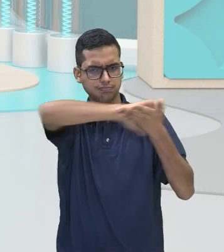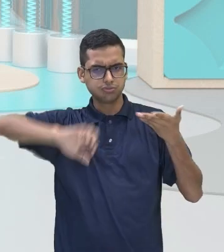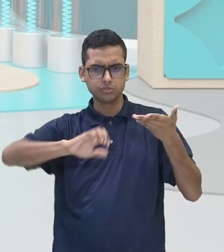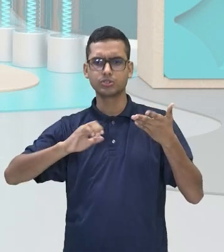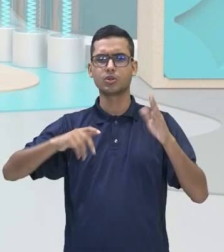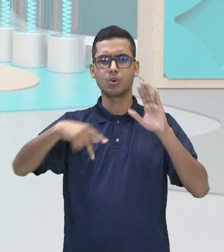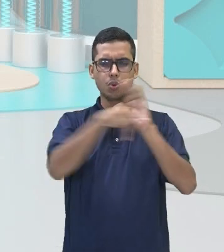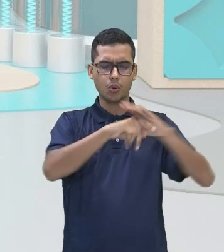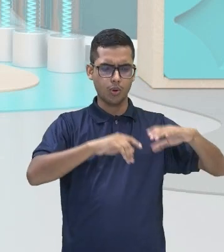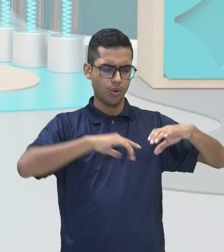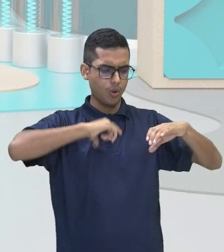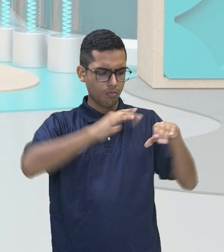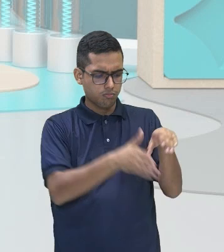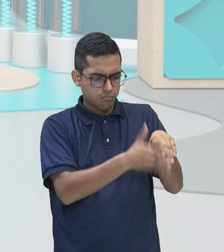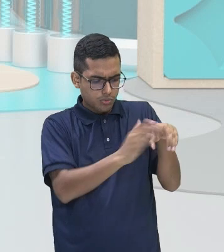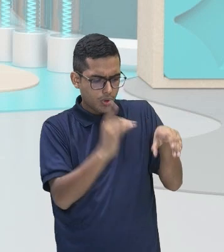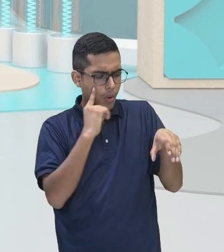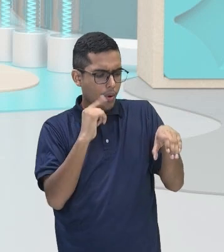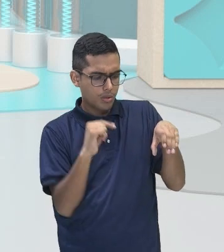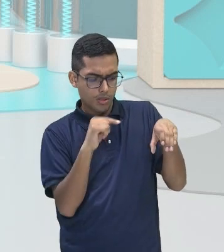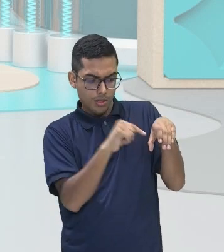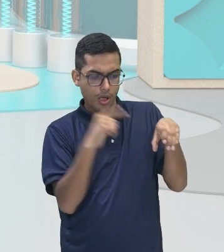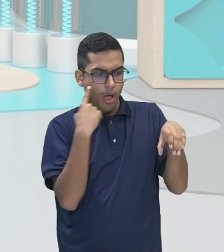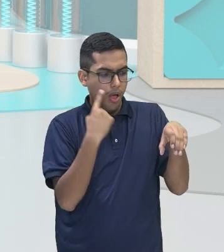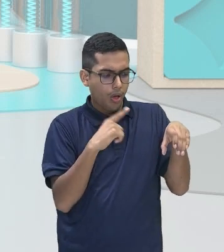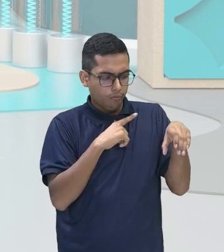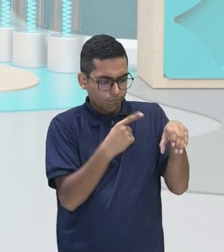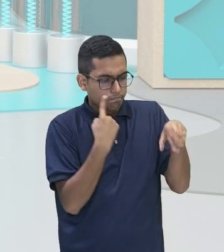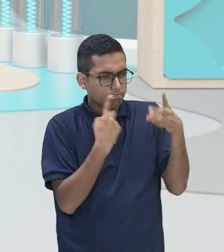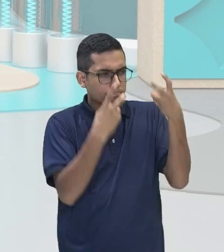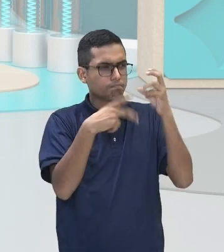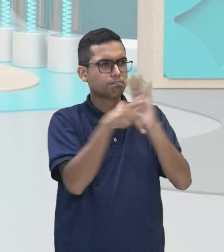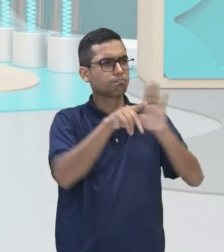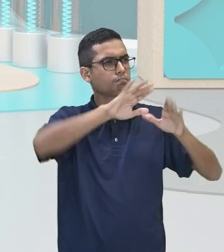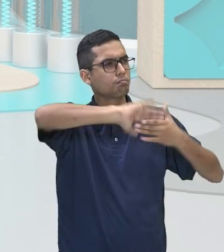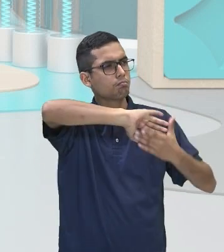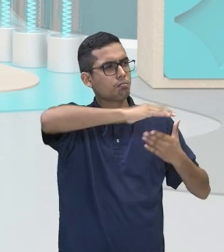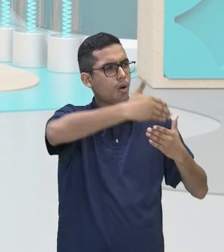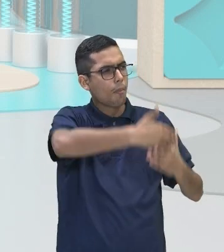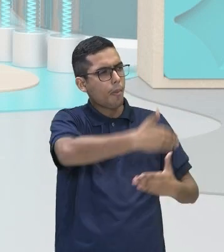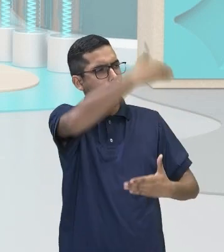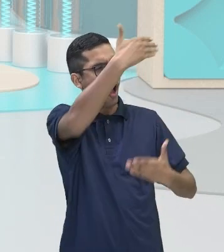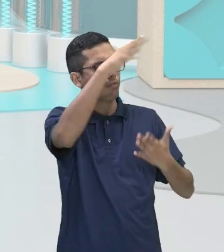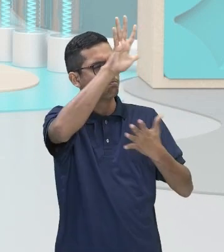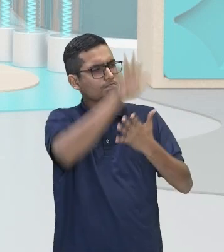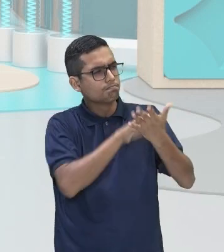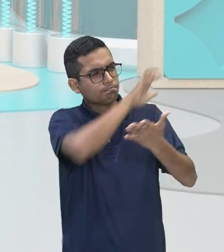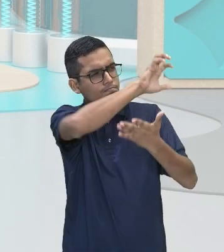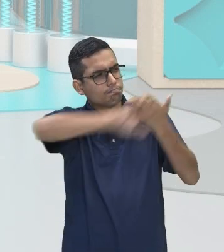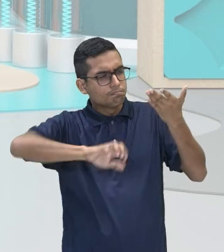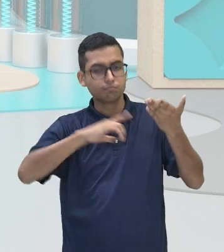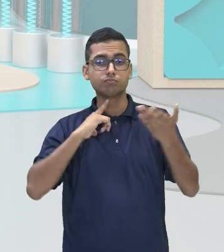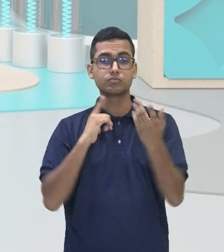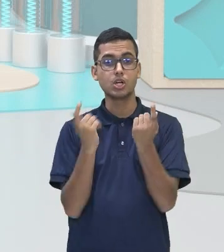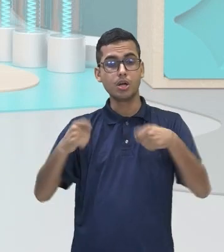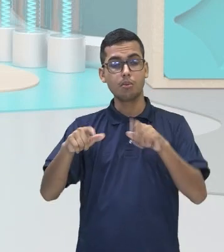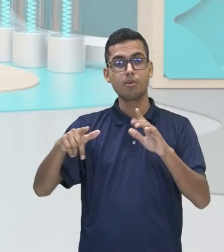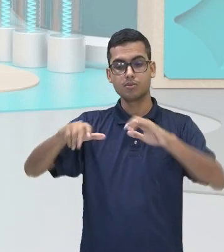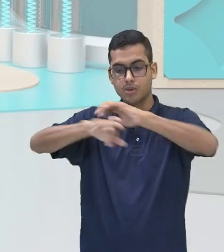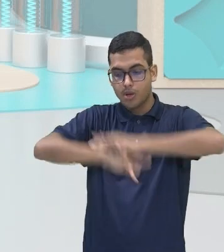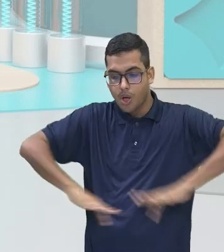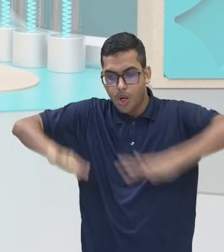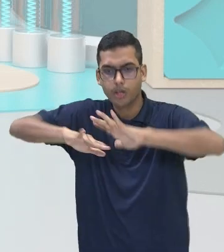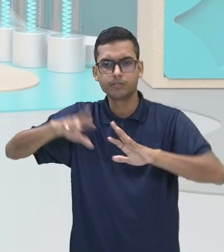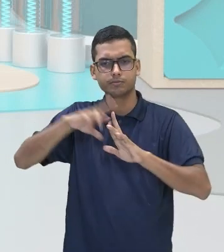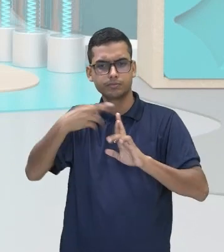cavernas, né, que sugerem que as danças eram parte dos rituais religiosos e sociais. E a gente tem a oportunidade de visualizar um pouco